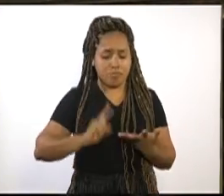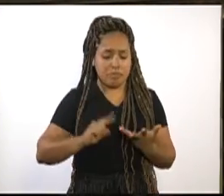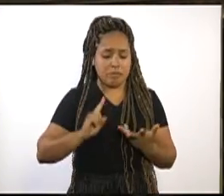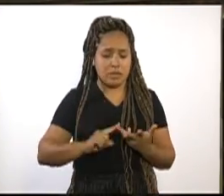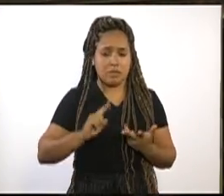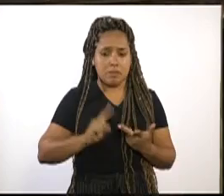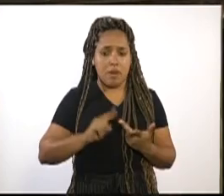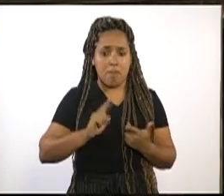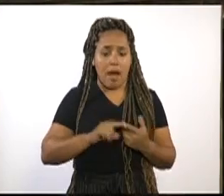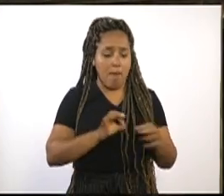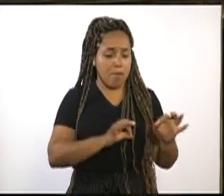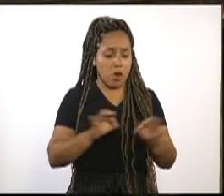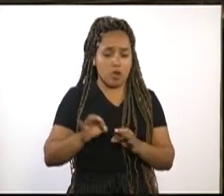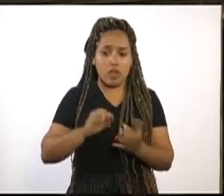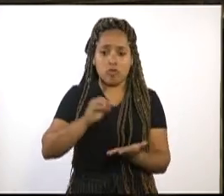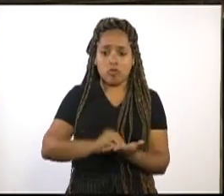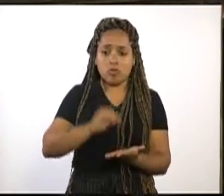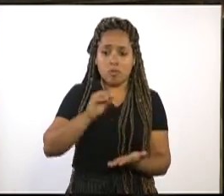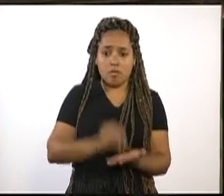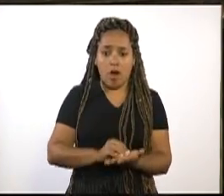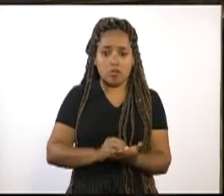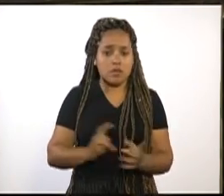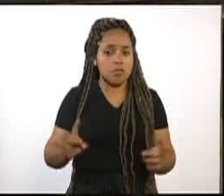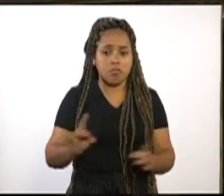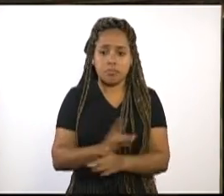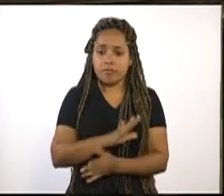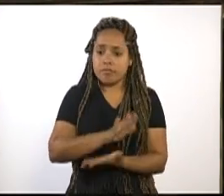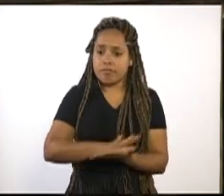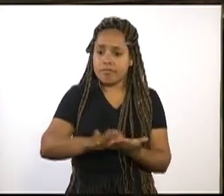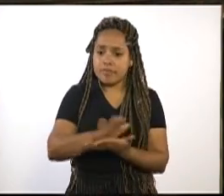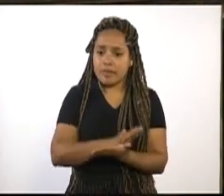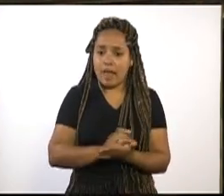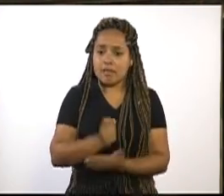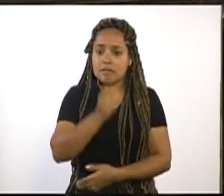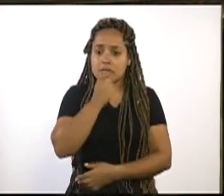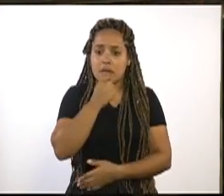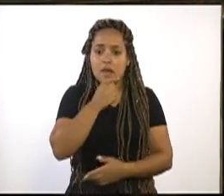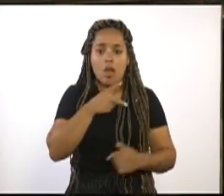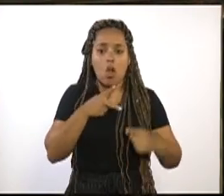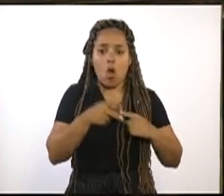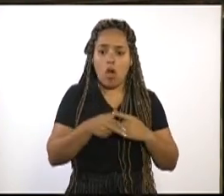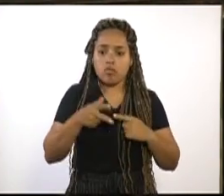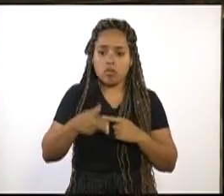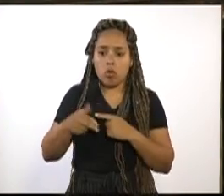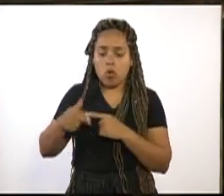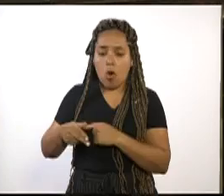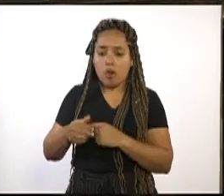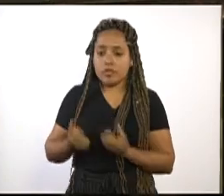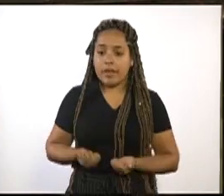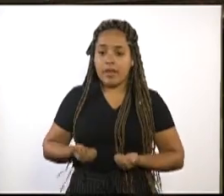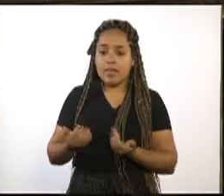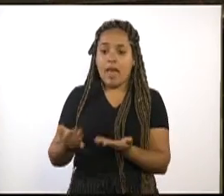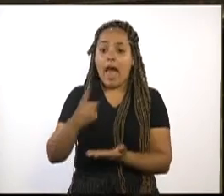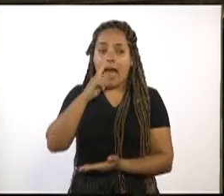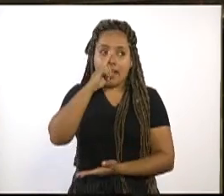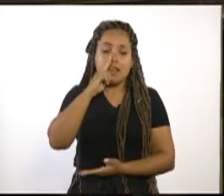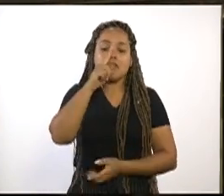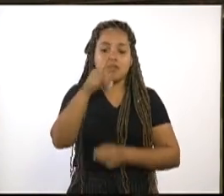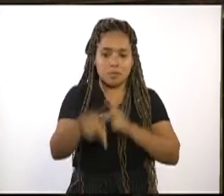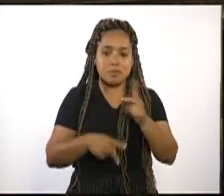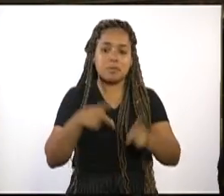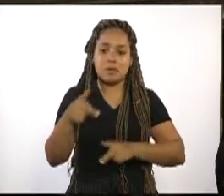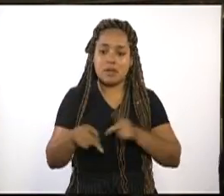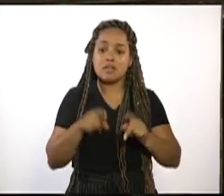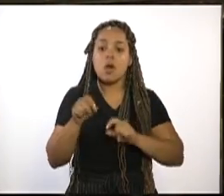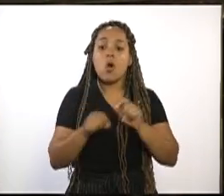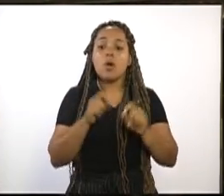projetos inacabados, descontinuados, que colocam toda uma população em risco. O que nós temos